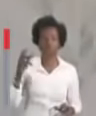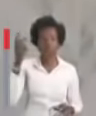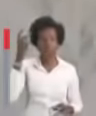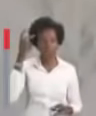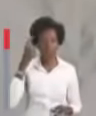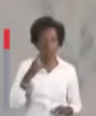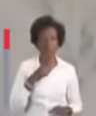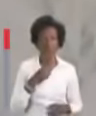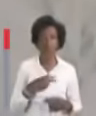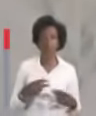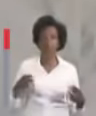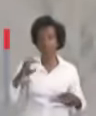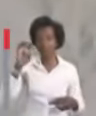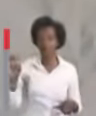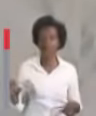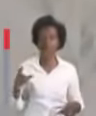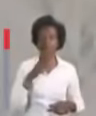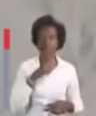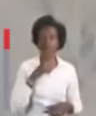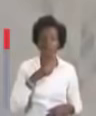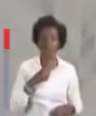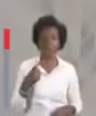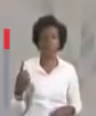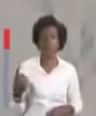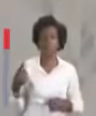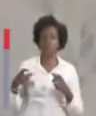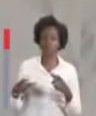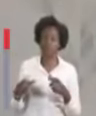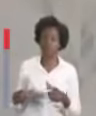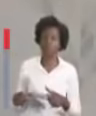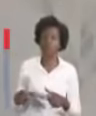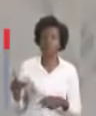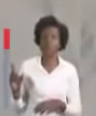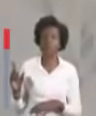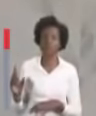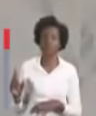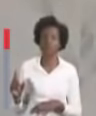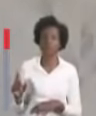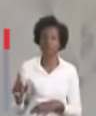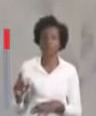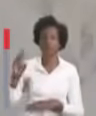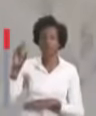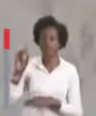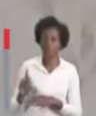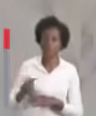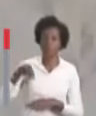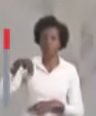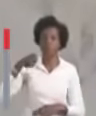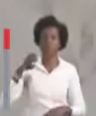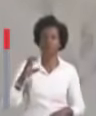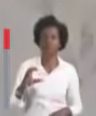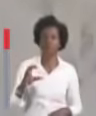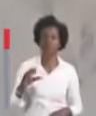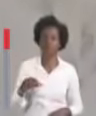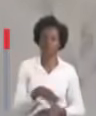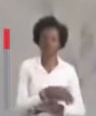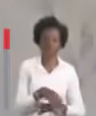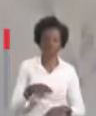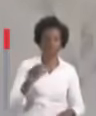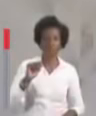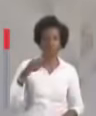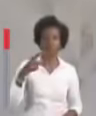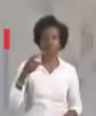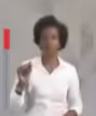São Paulo em vários estados nós temos uma representação aqui uma diretoria do MEC na Rua Apa já há